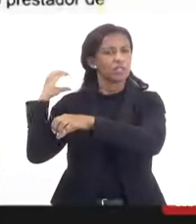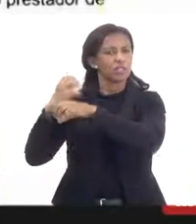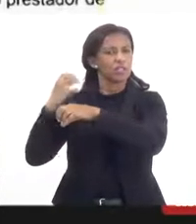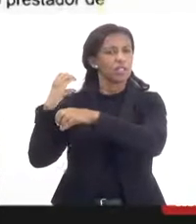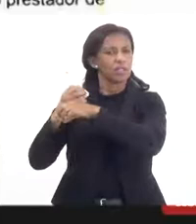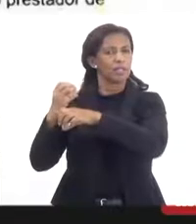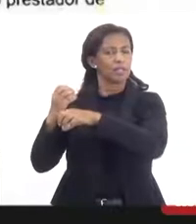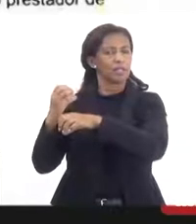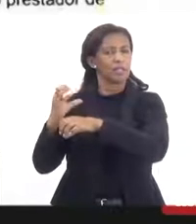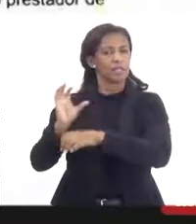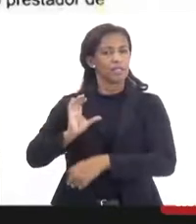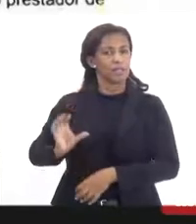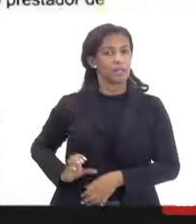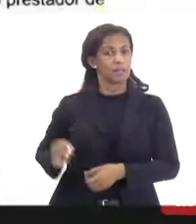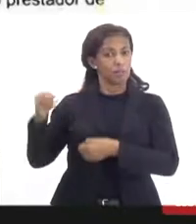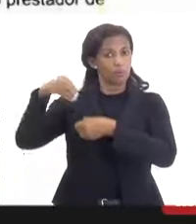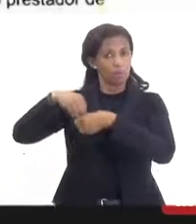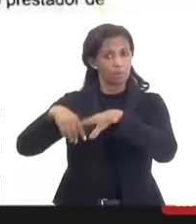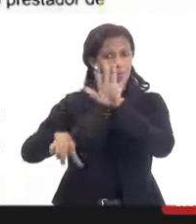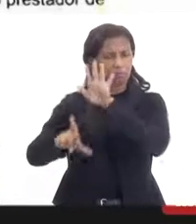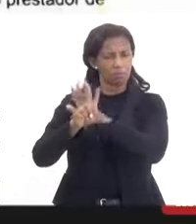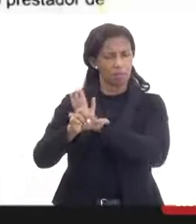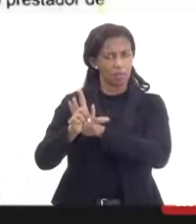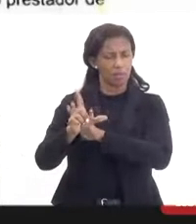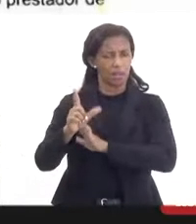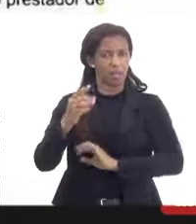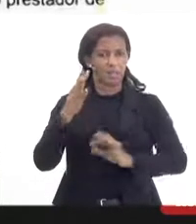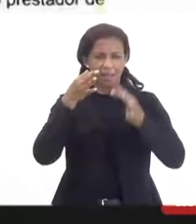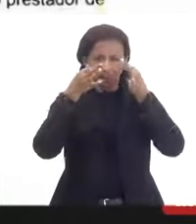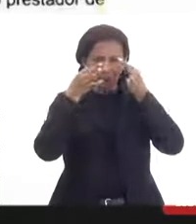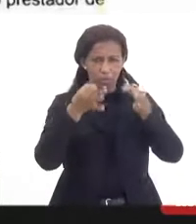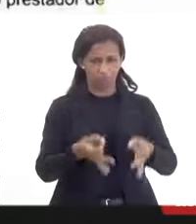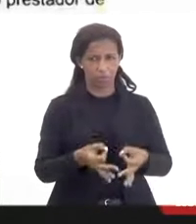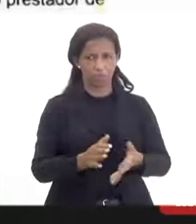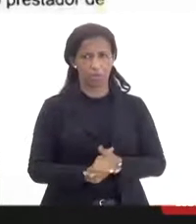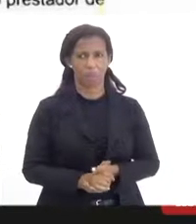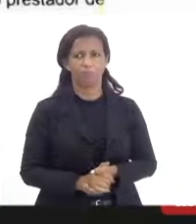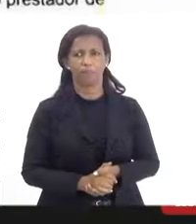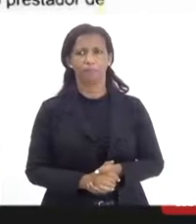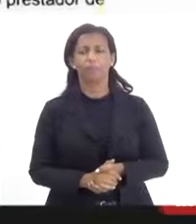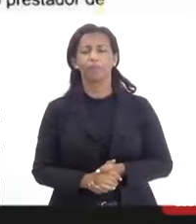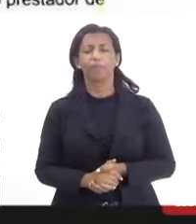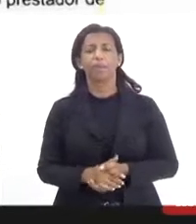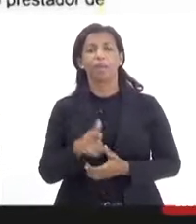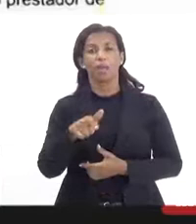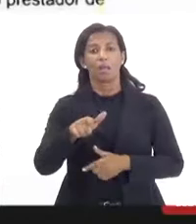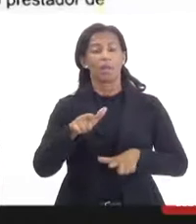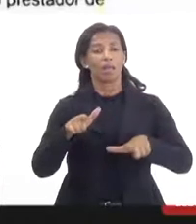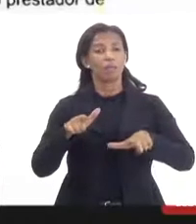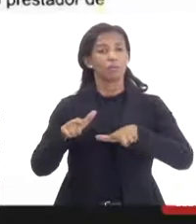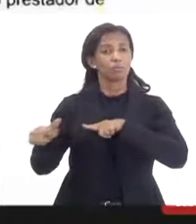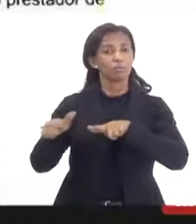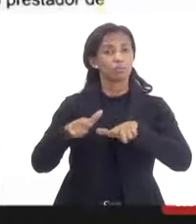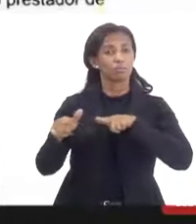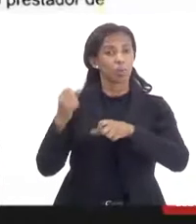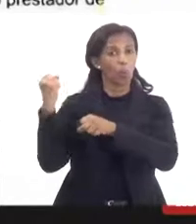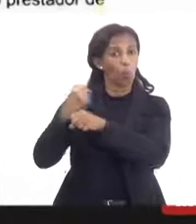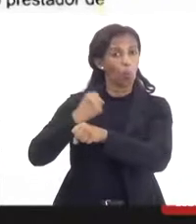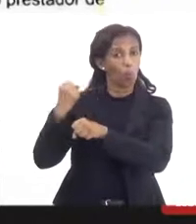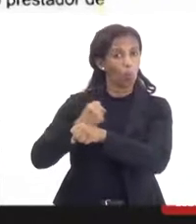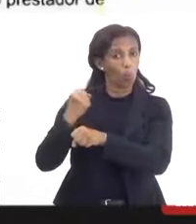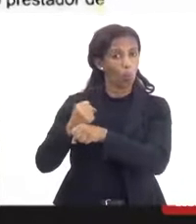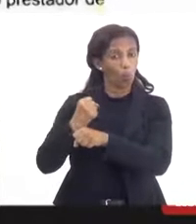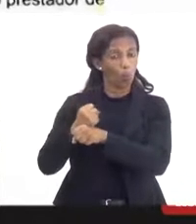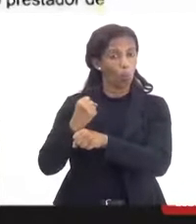na lei do ISS. E aí eu chamo a atenção aqui para o item, execução por administração empreitada ou subempreitada de obras